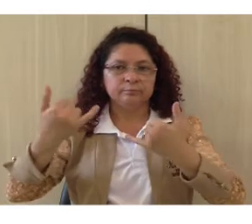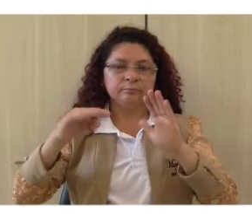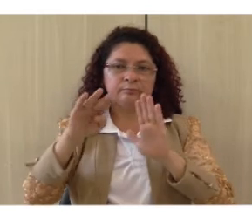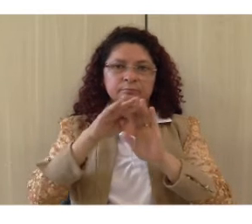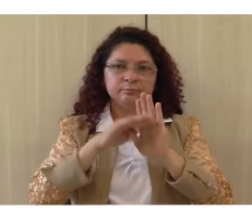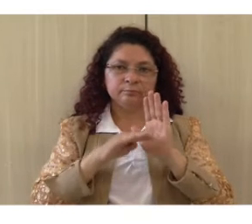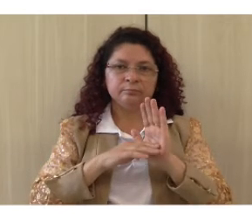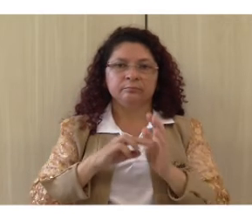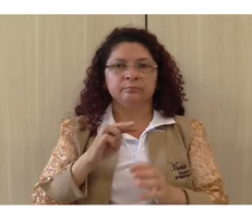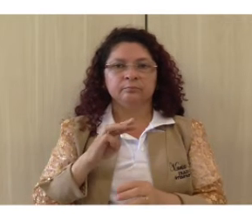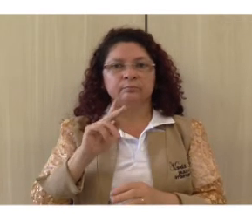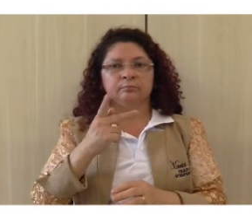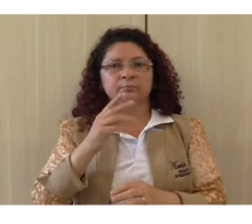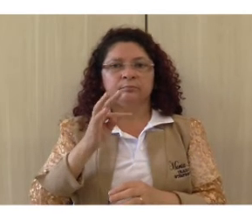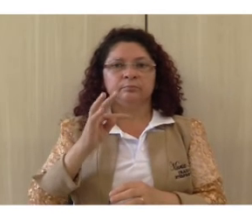no endereço eletrônico